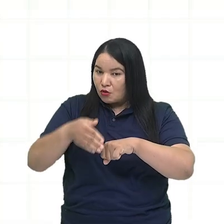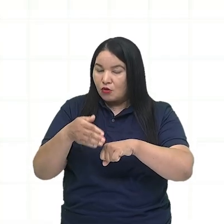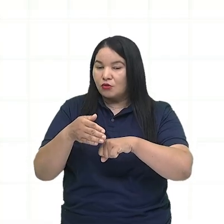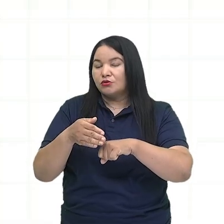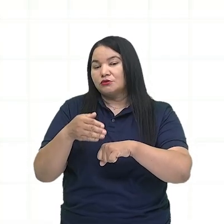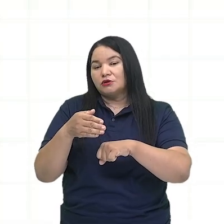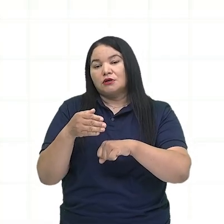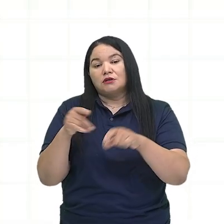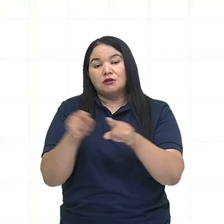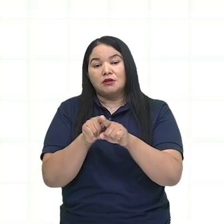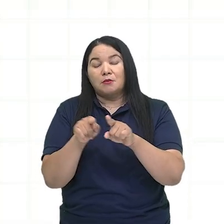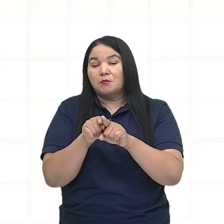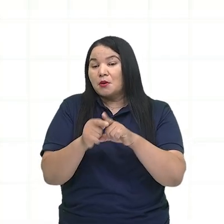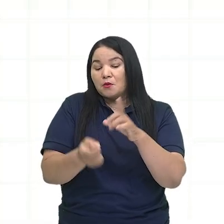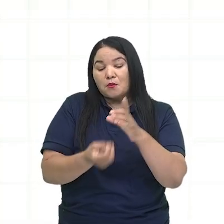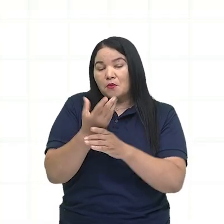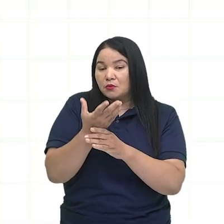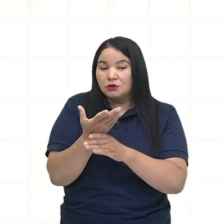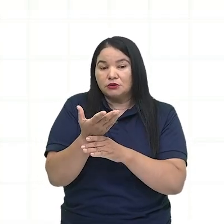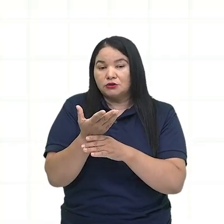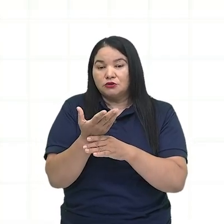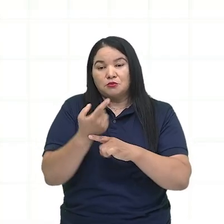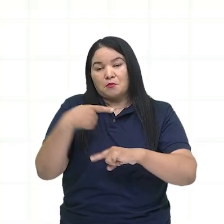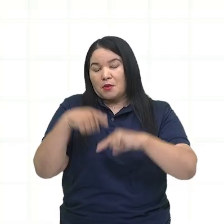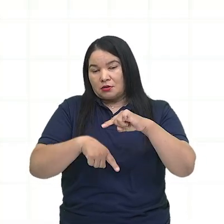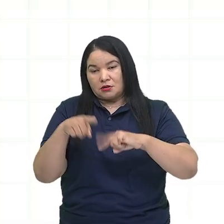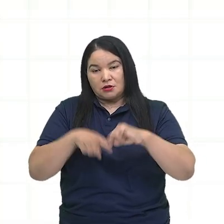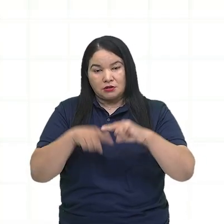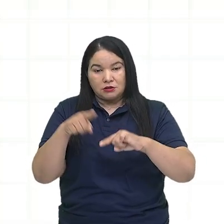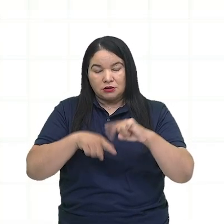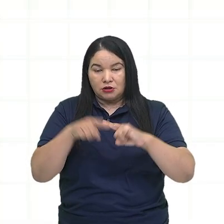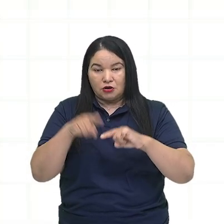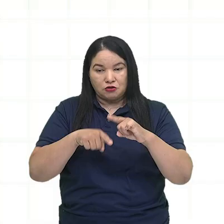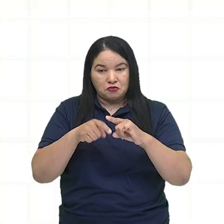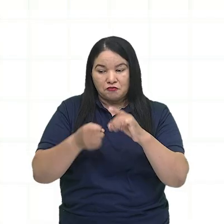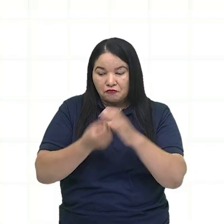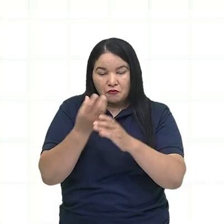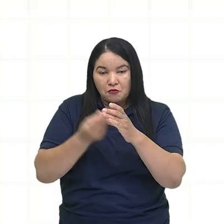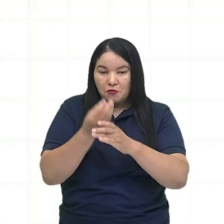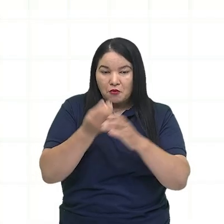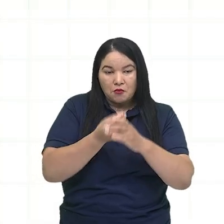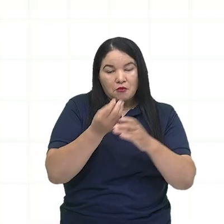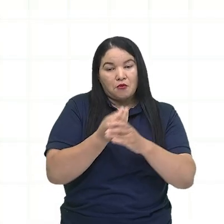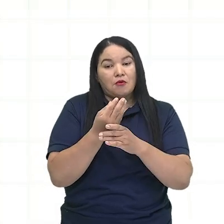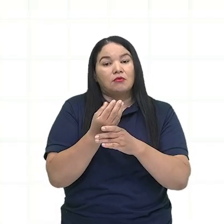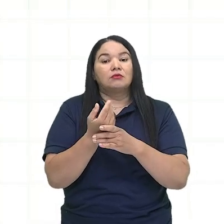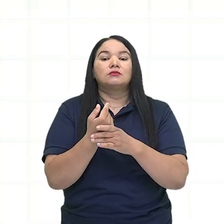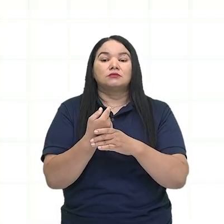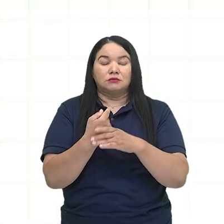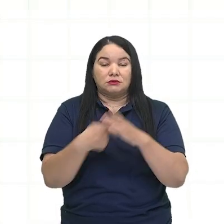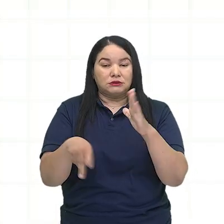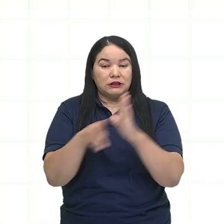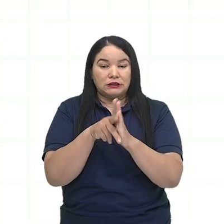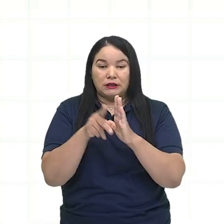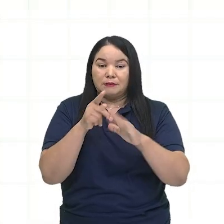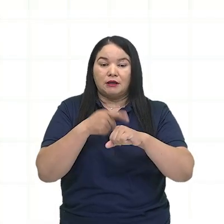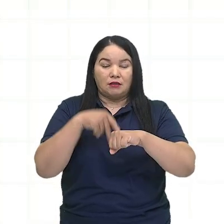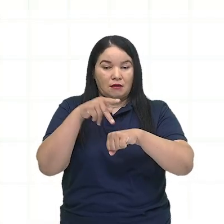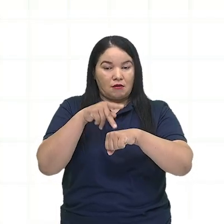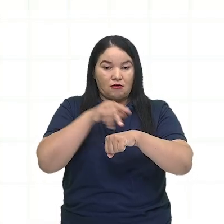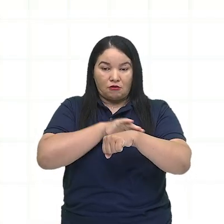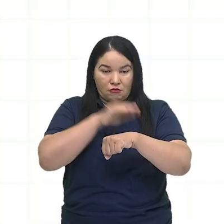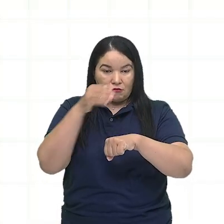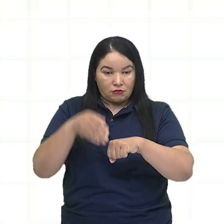podem determinar a origem desses materiais que são formados ali naquelas rochas e também